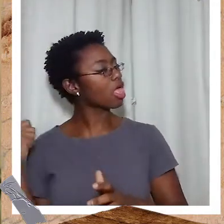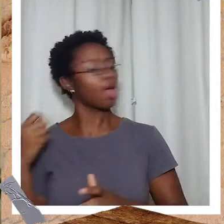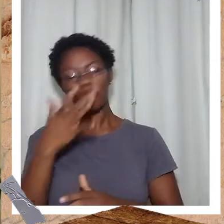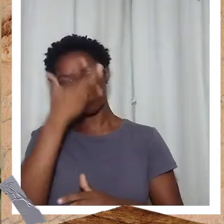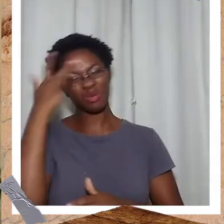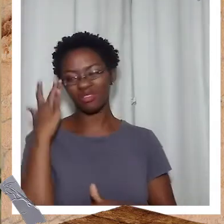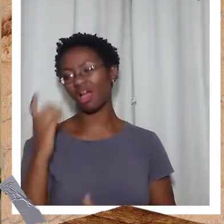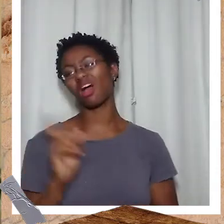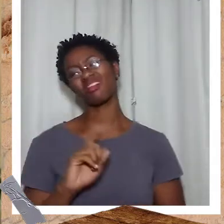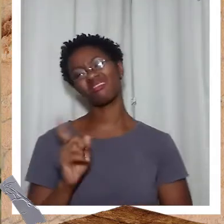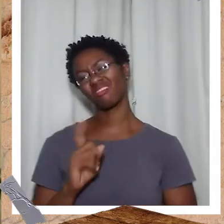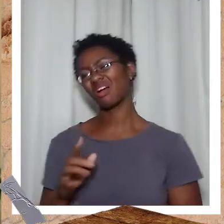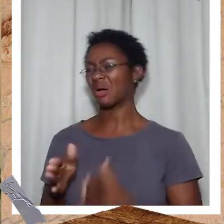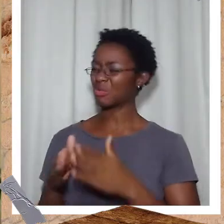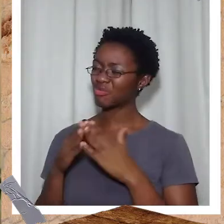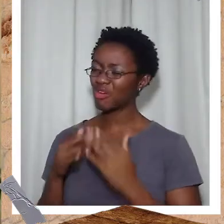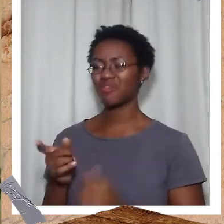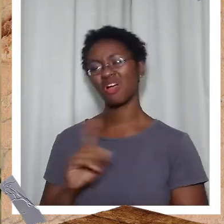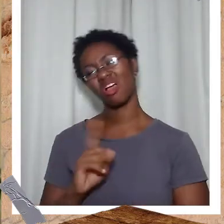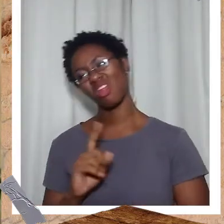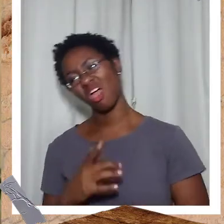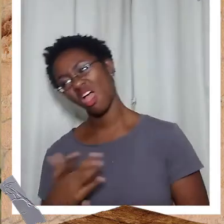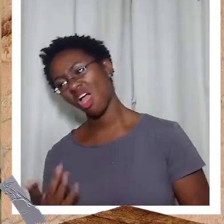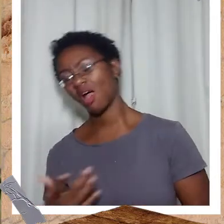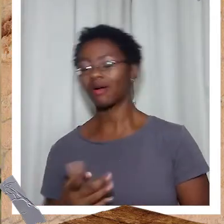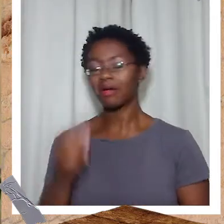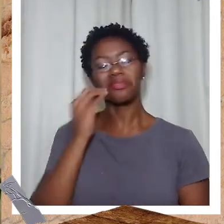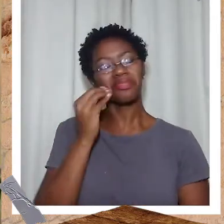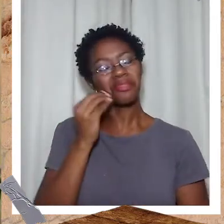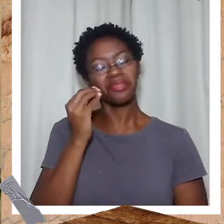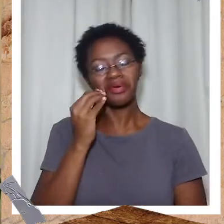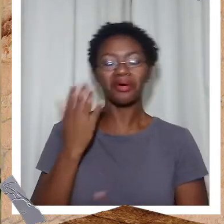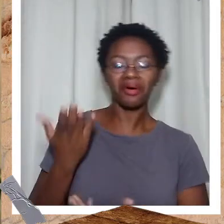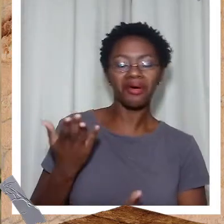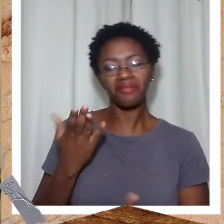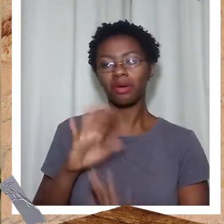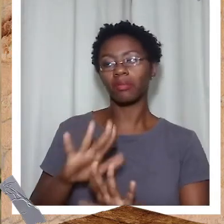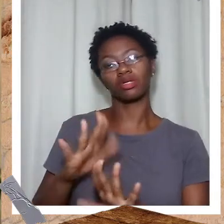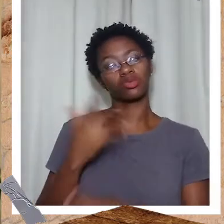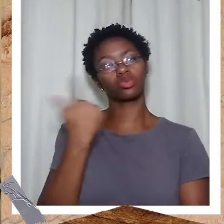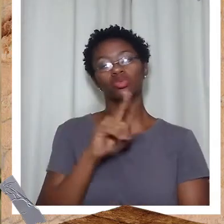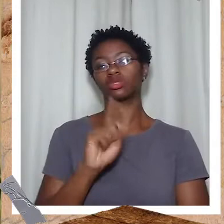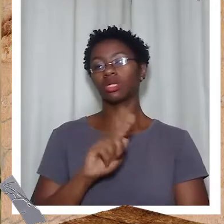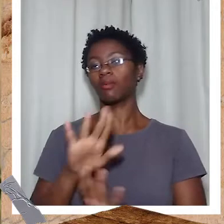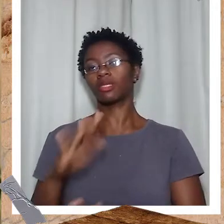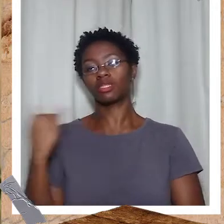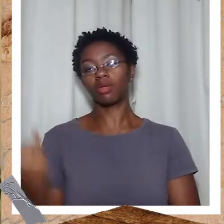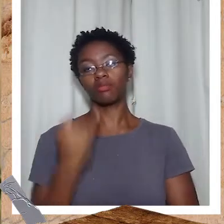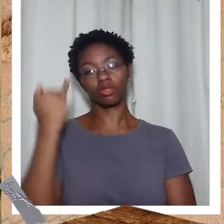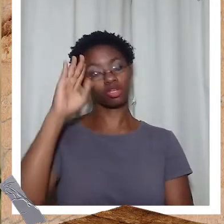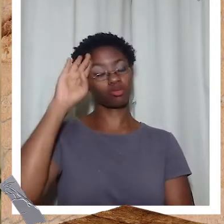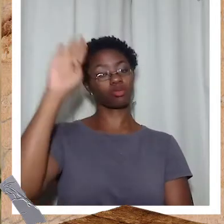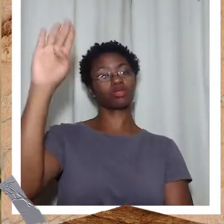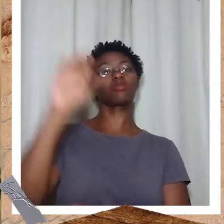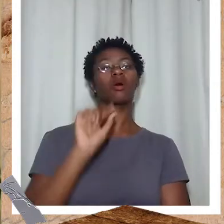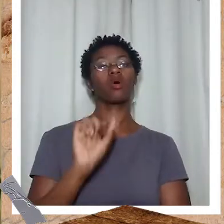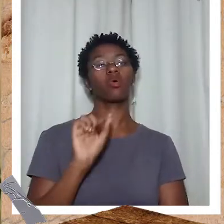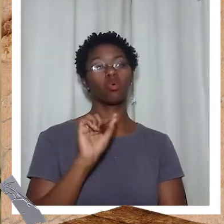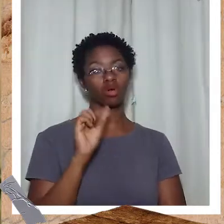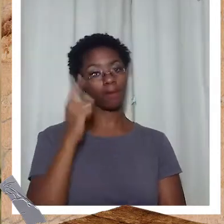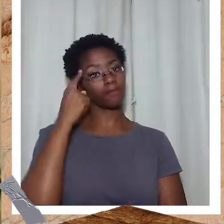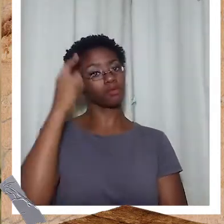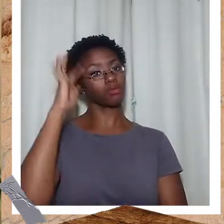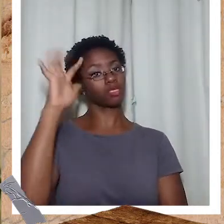e negociava em relação a isso, tudo para a gente faz da maior importância pensar, portanto,